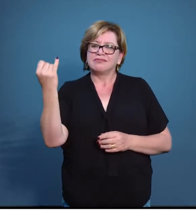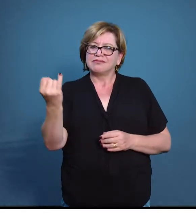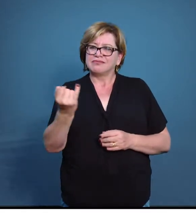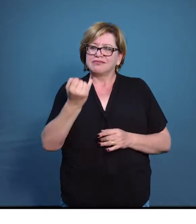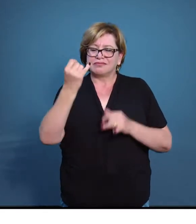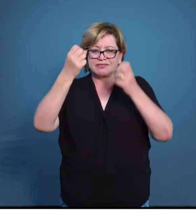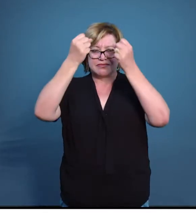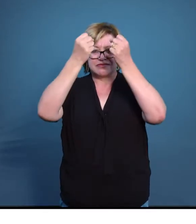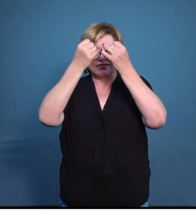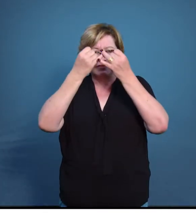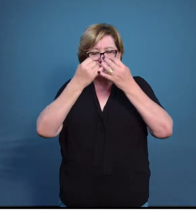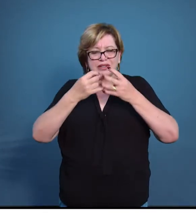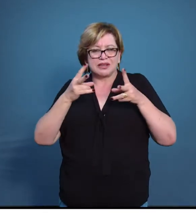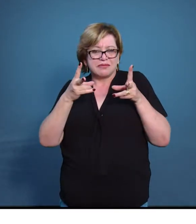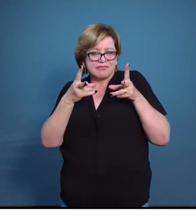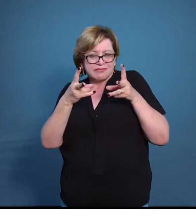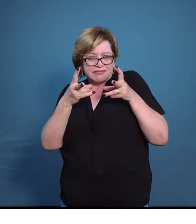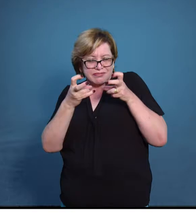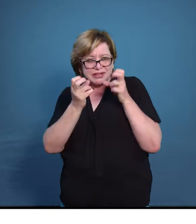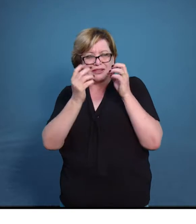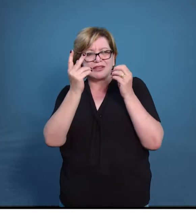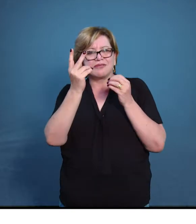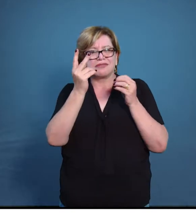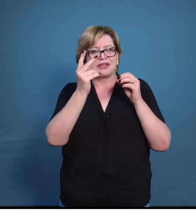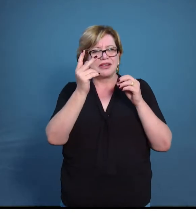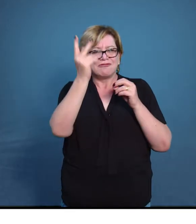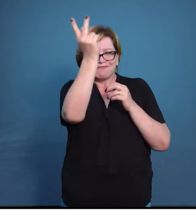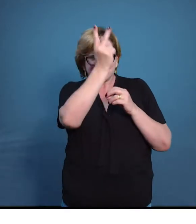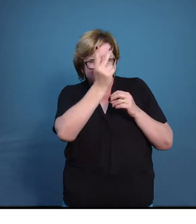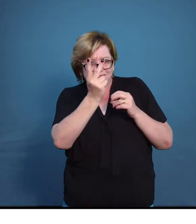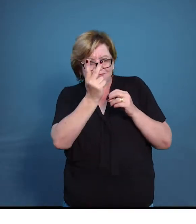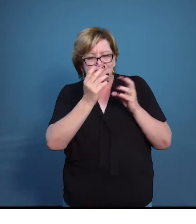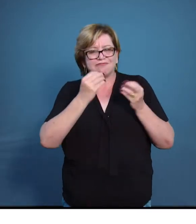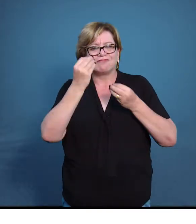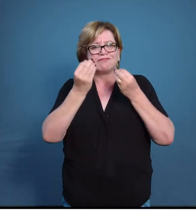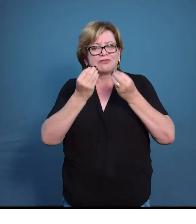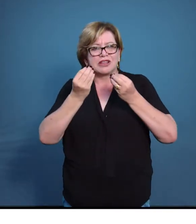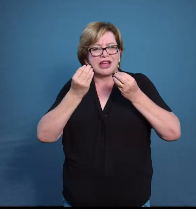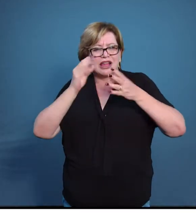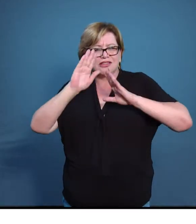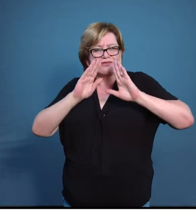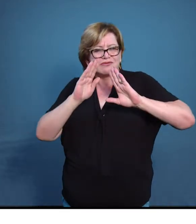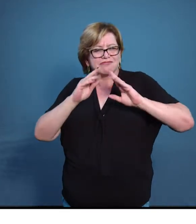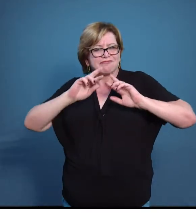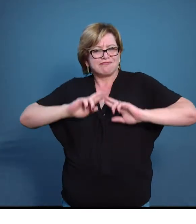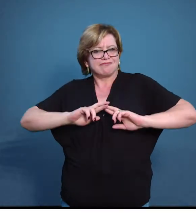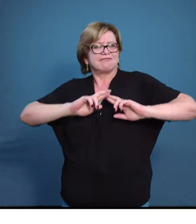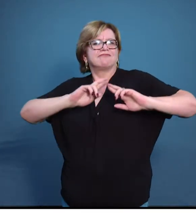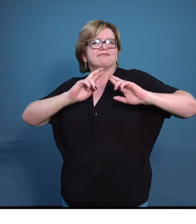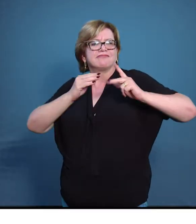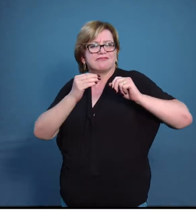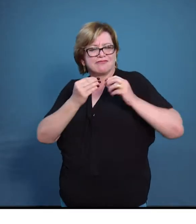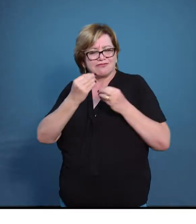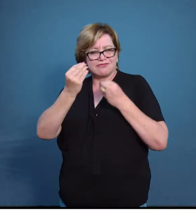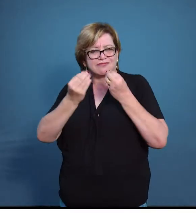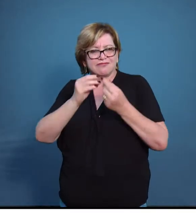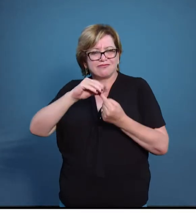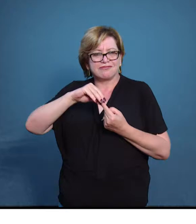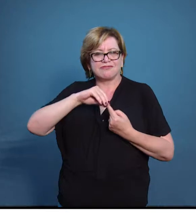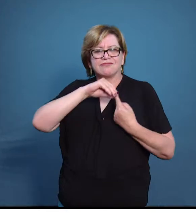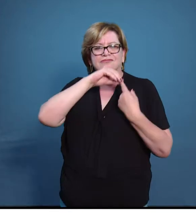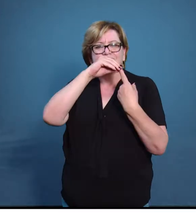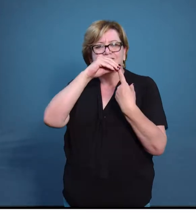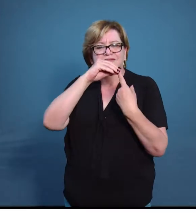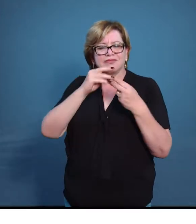que o perceber a imagem é muito além do que você vê os elementos principais.